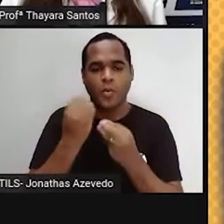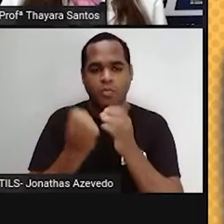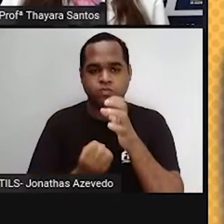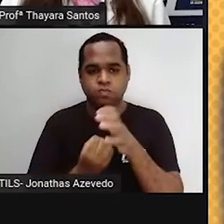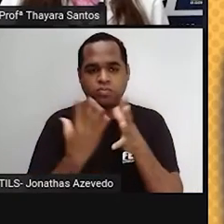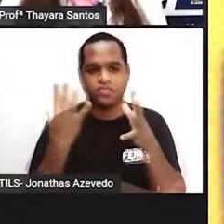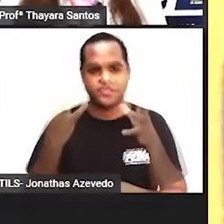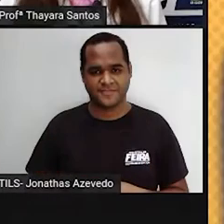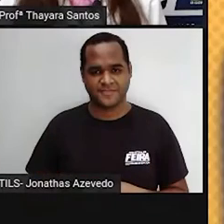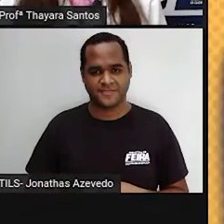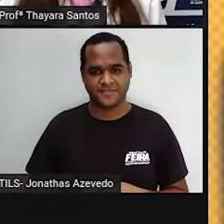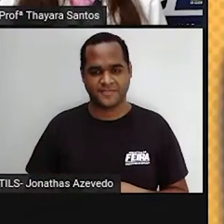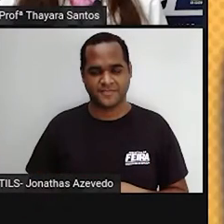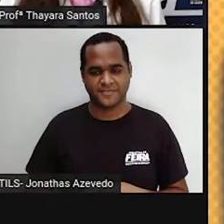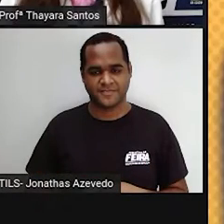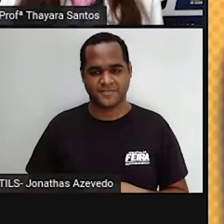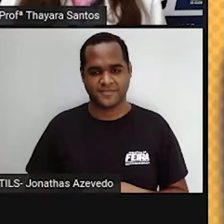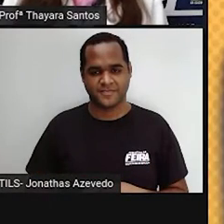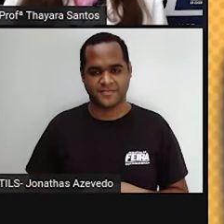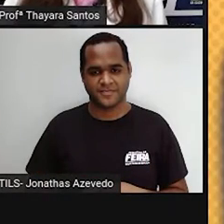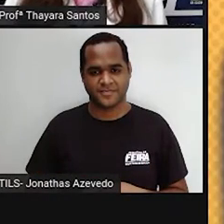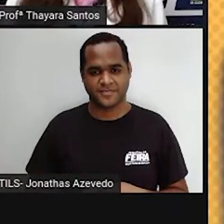atenção aí do outro lado.